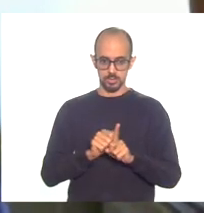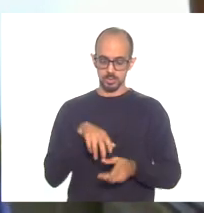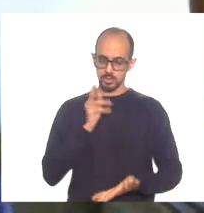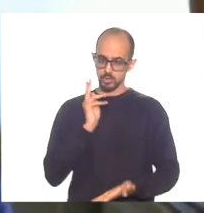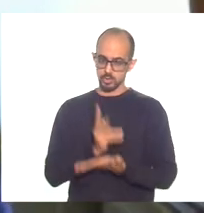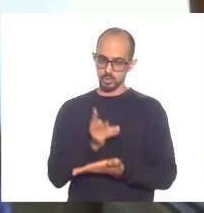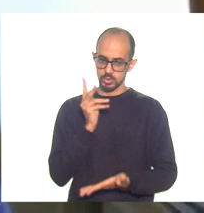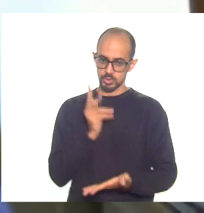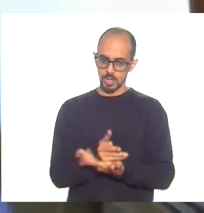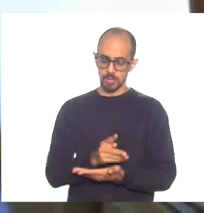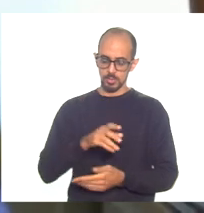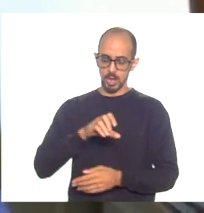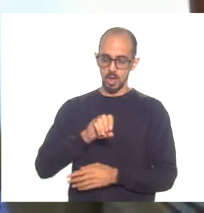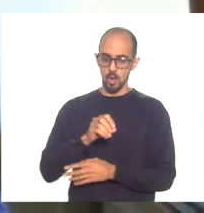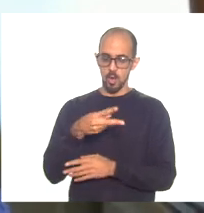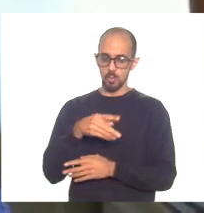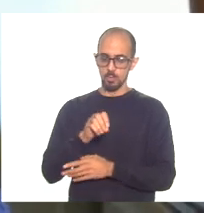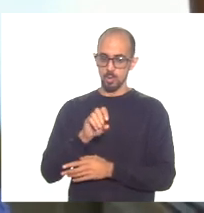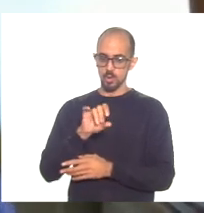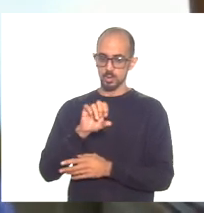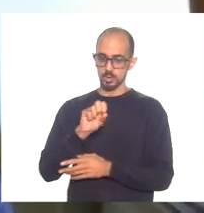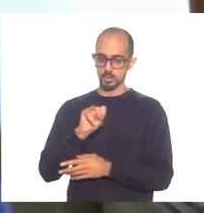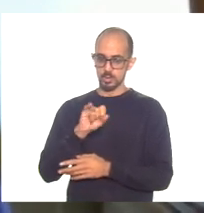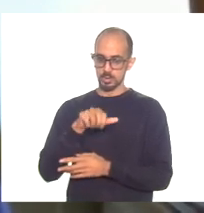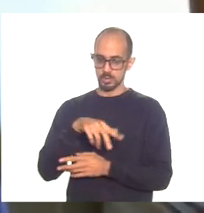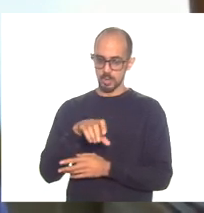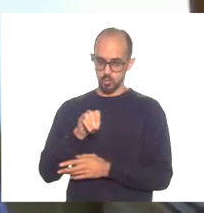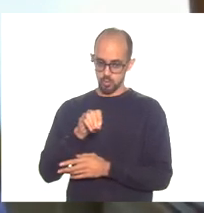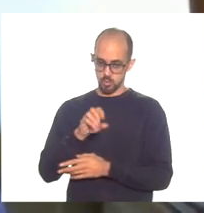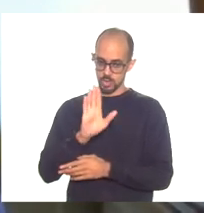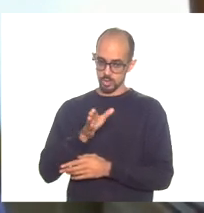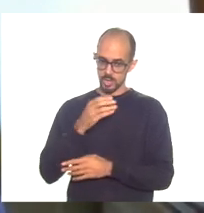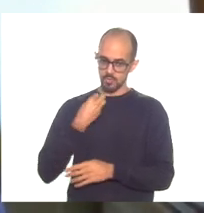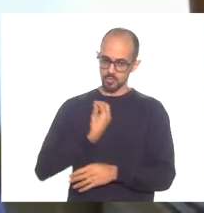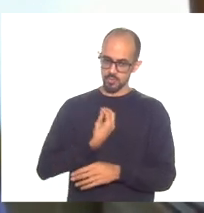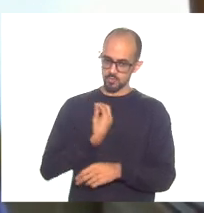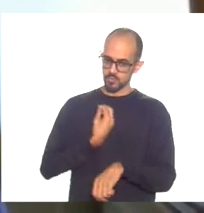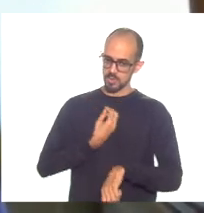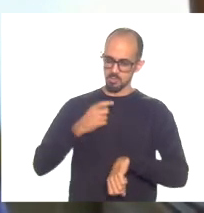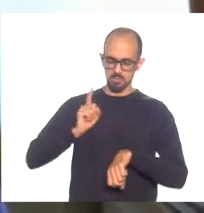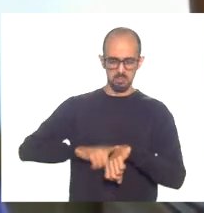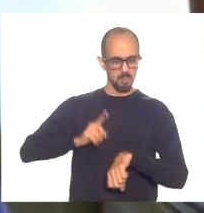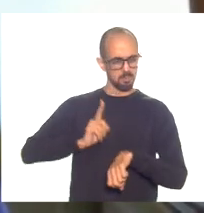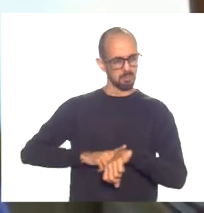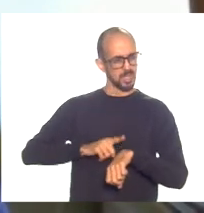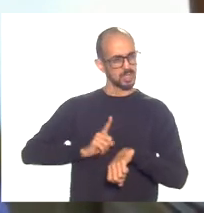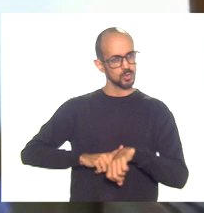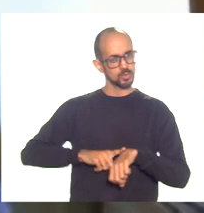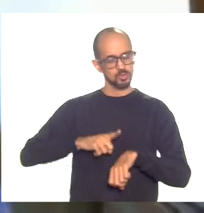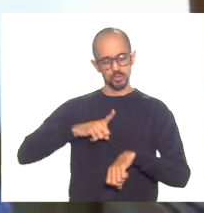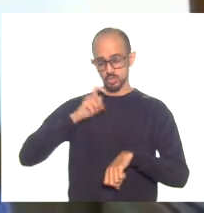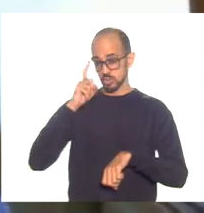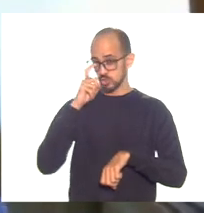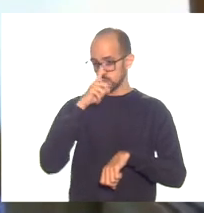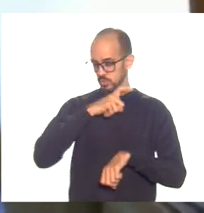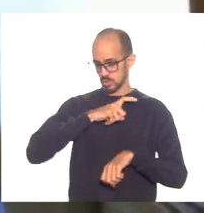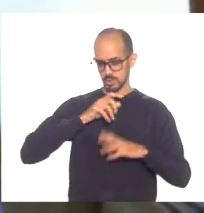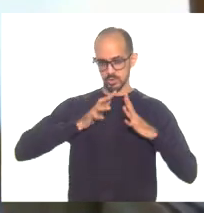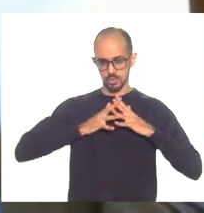sempre na oposição, já vivi momentos os mais difíceis